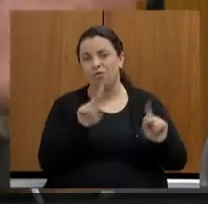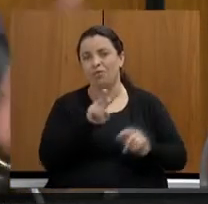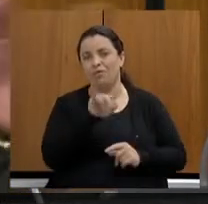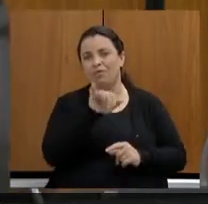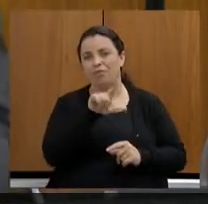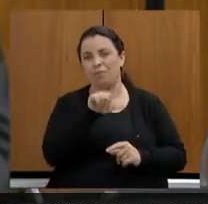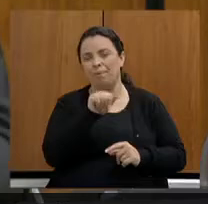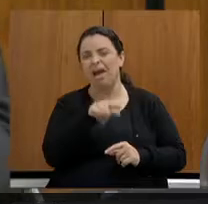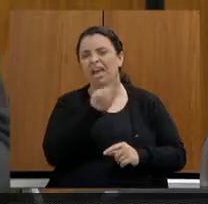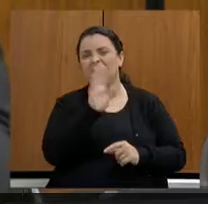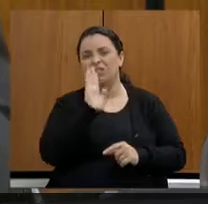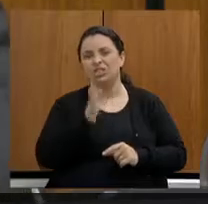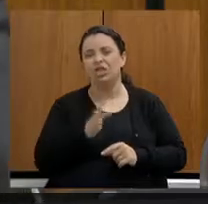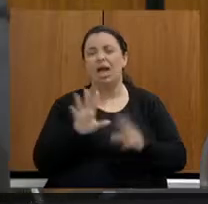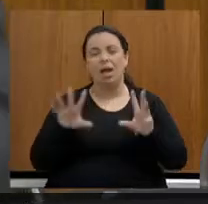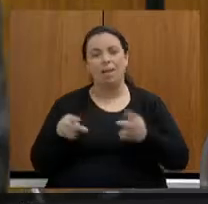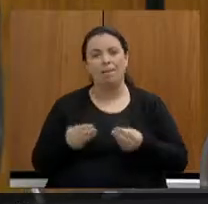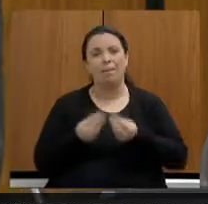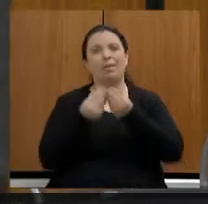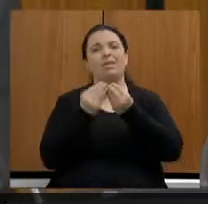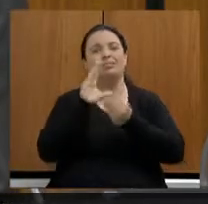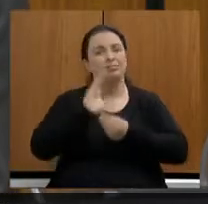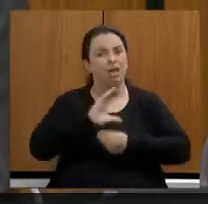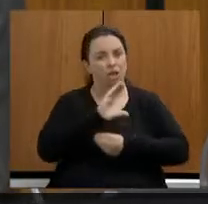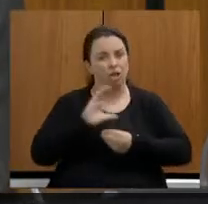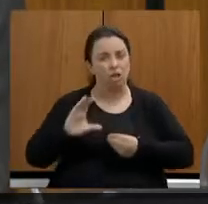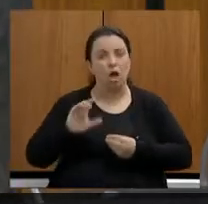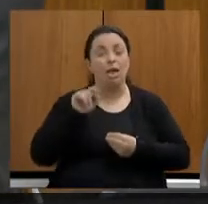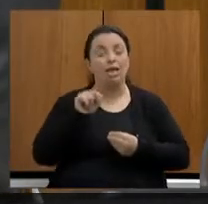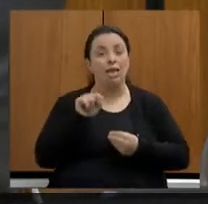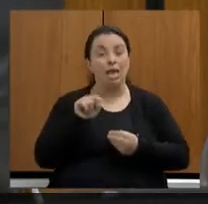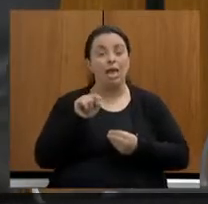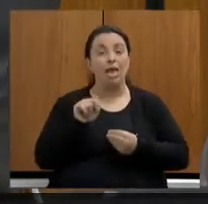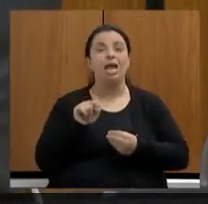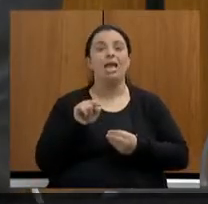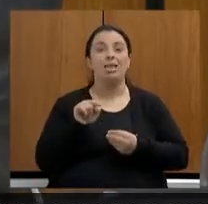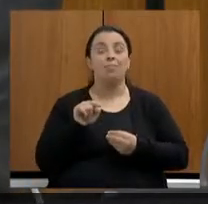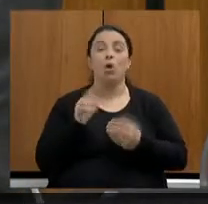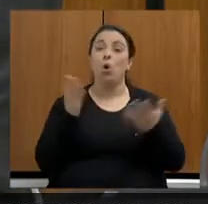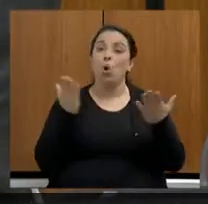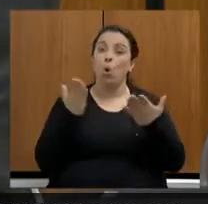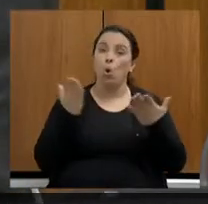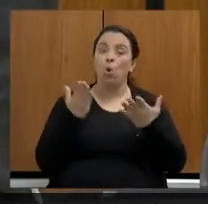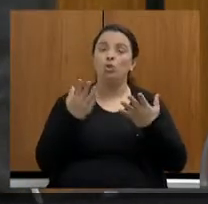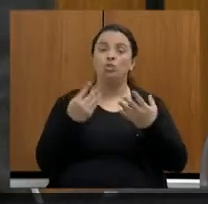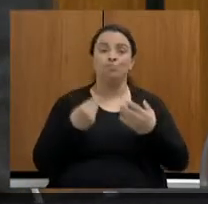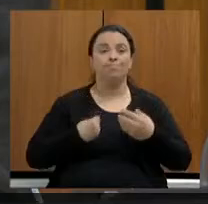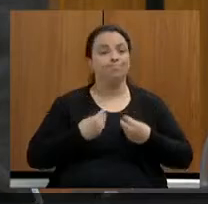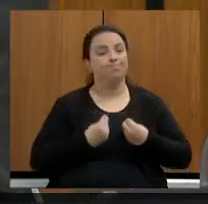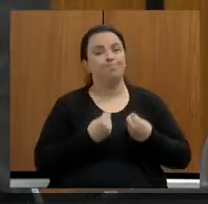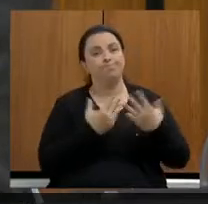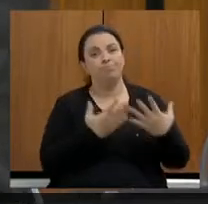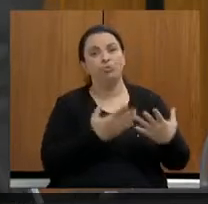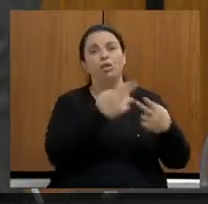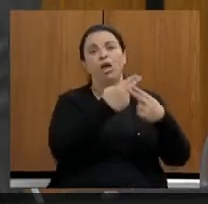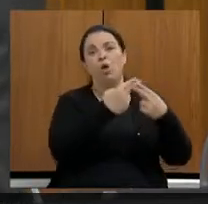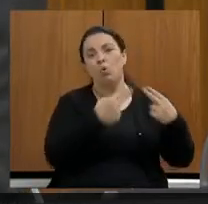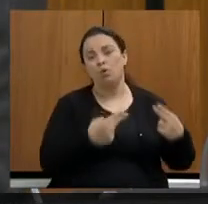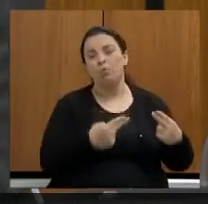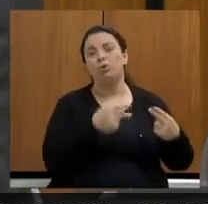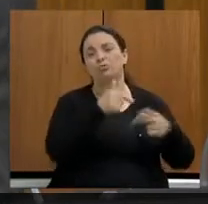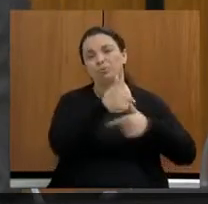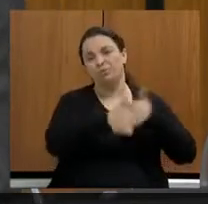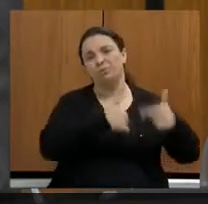sermões na igreja católica e hoje Ele é uma pessoa que que se doou a unimontes abt é do lado a